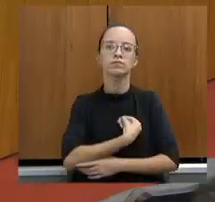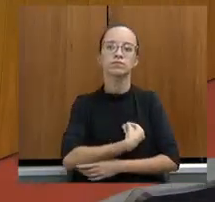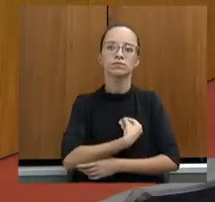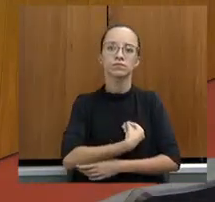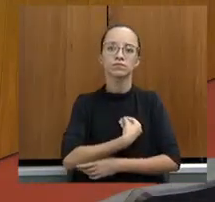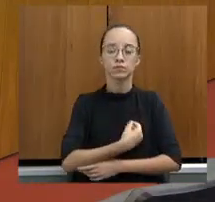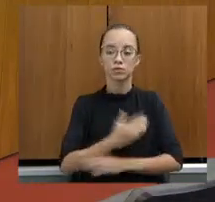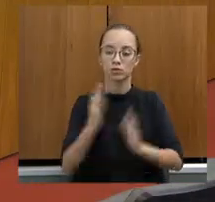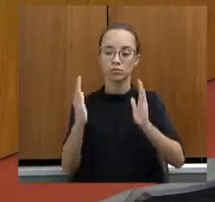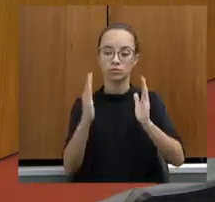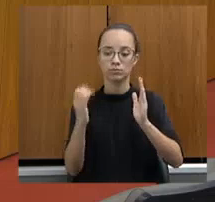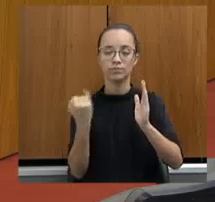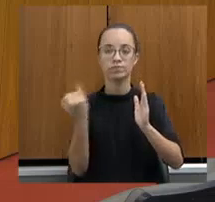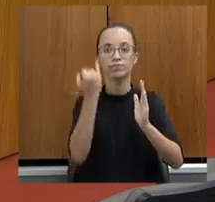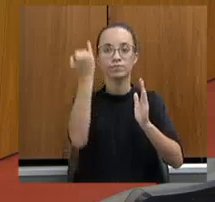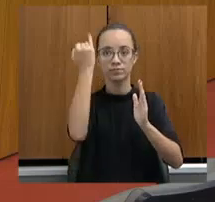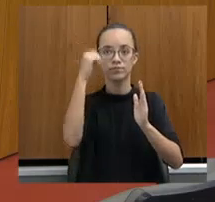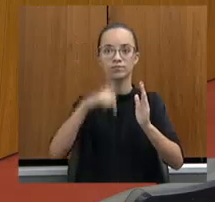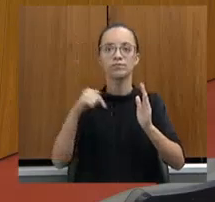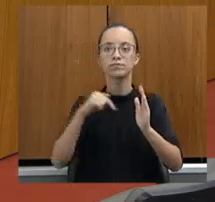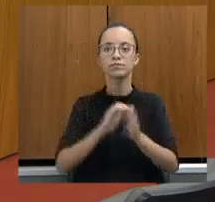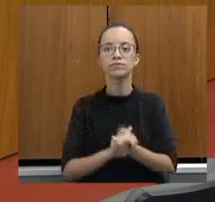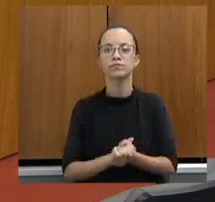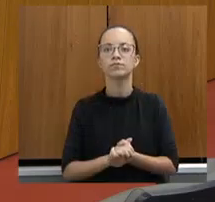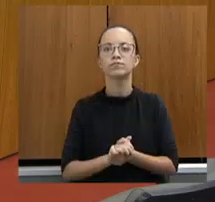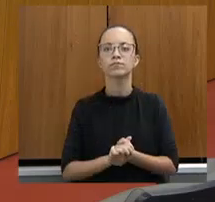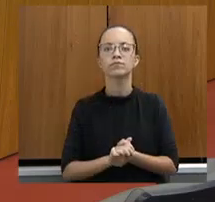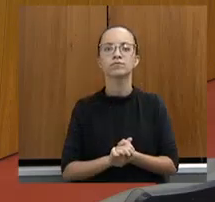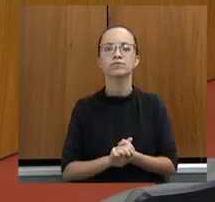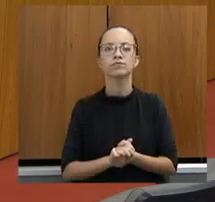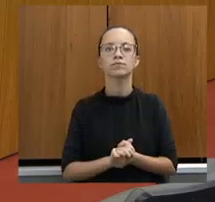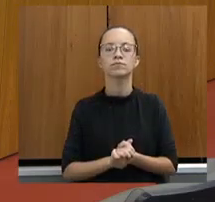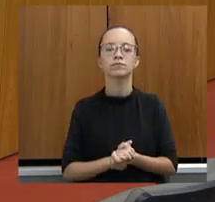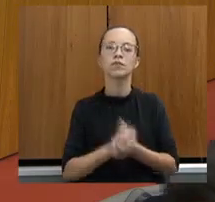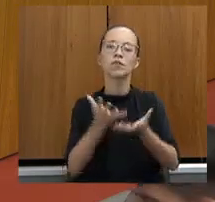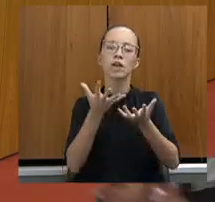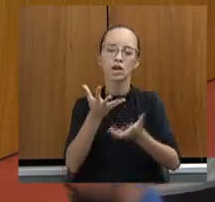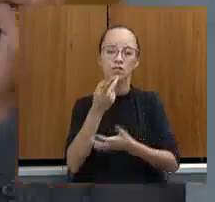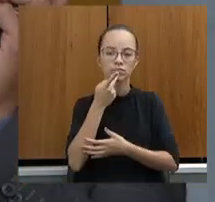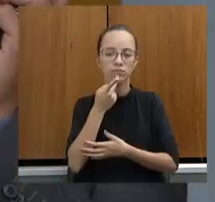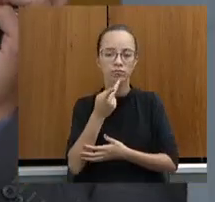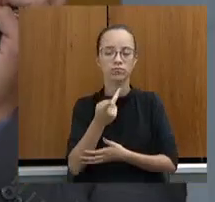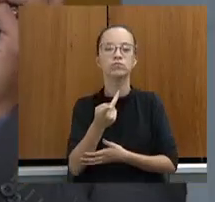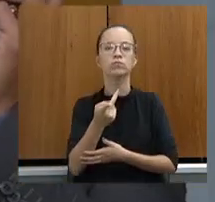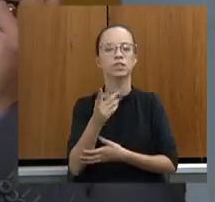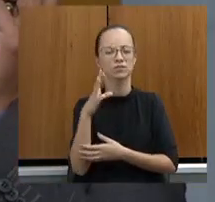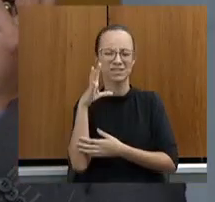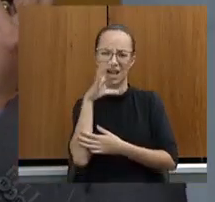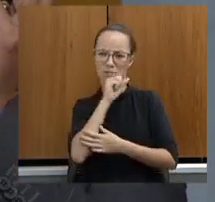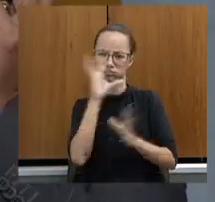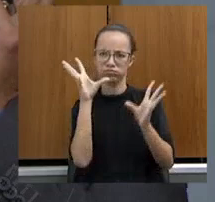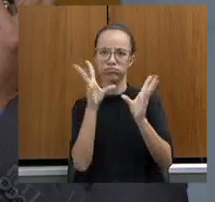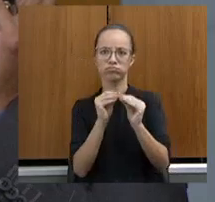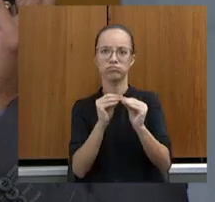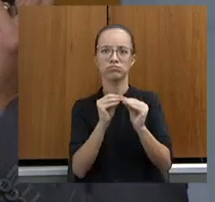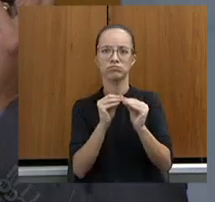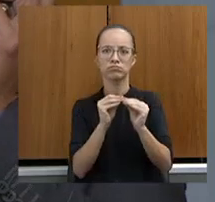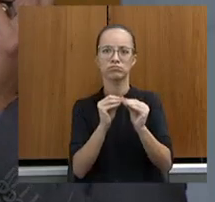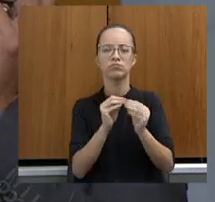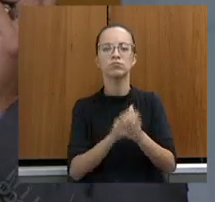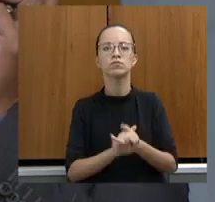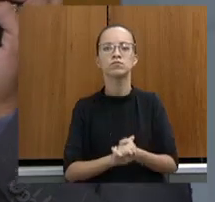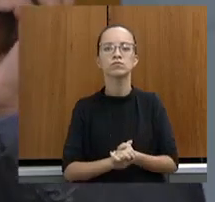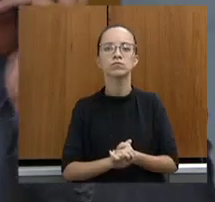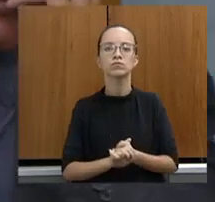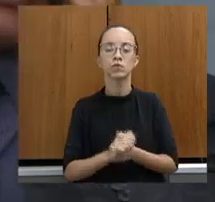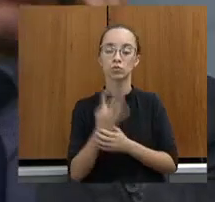momento tão importante eu queria ressaltar na minha fala e serei breve que nós temos